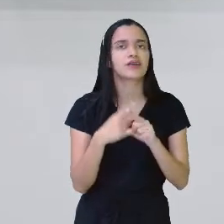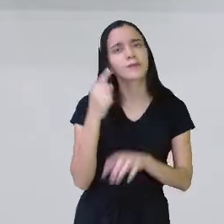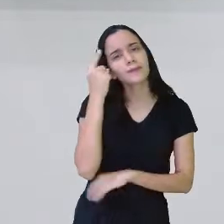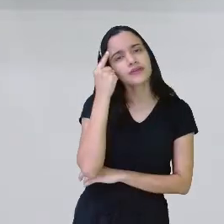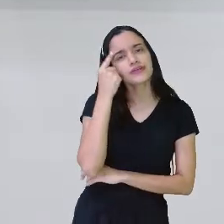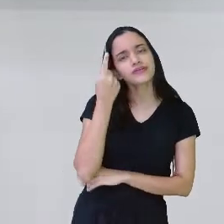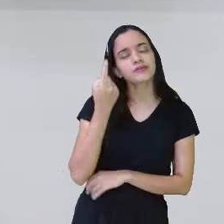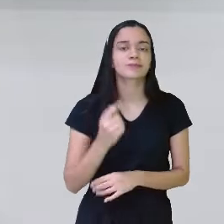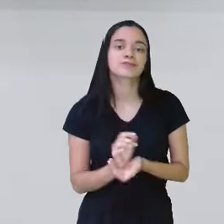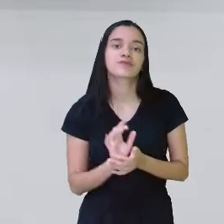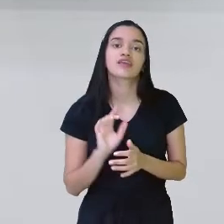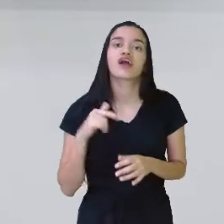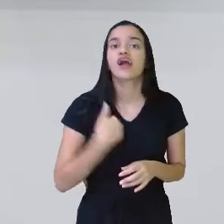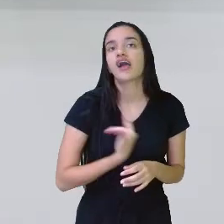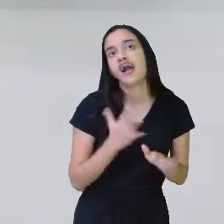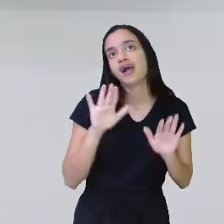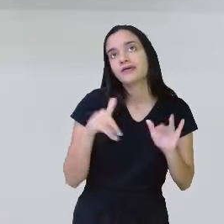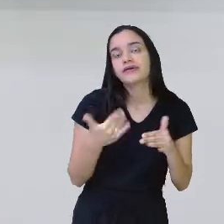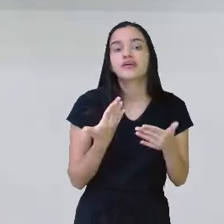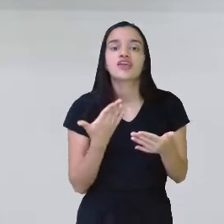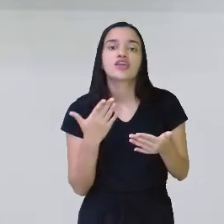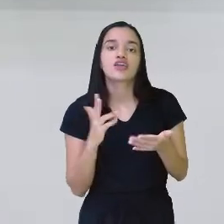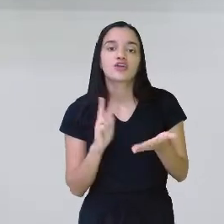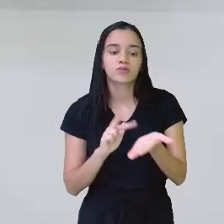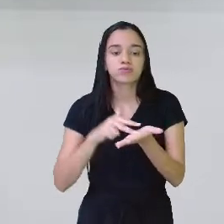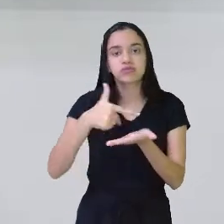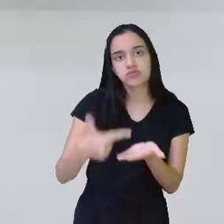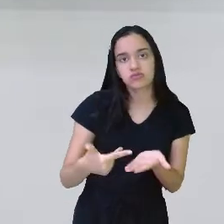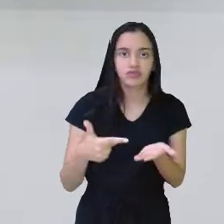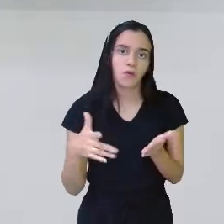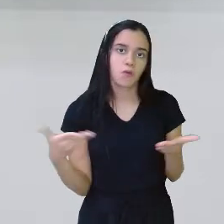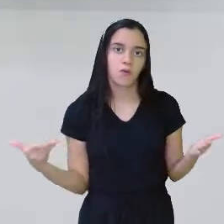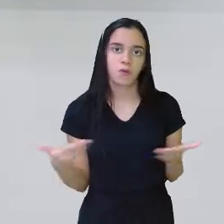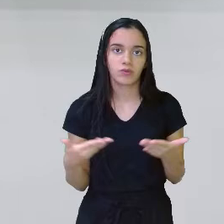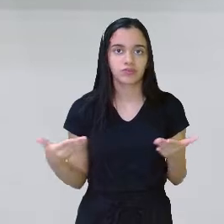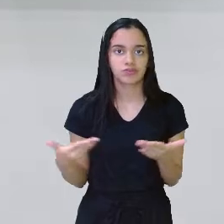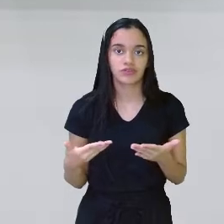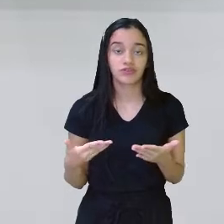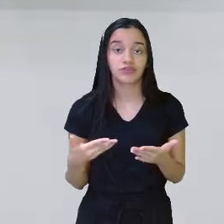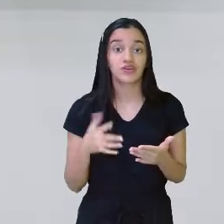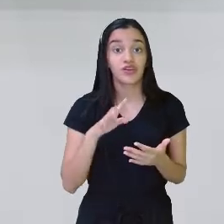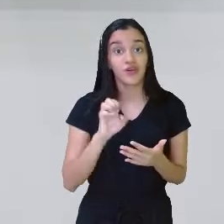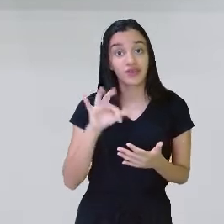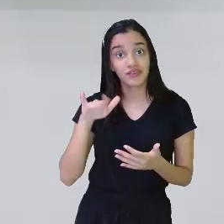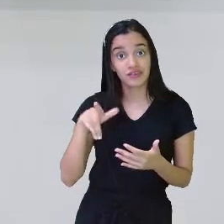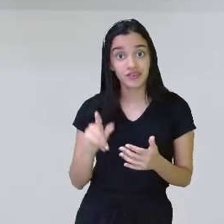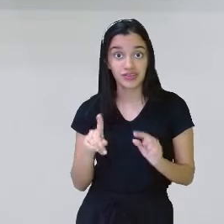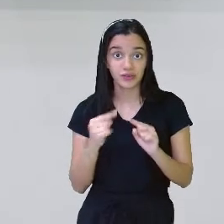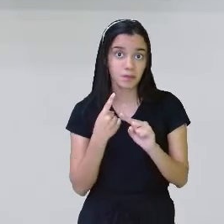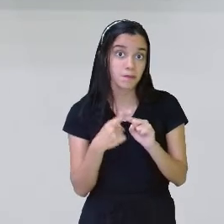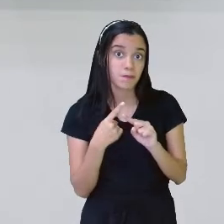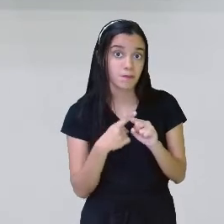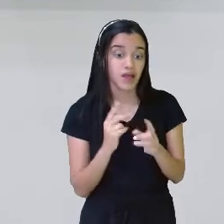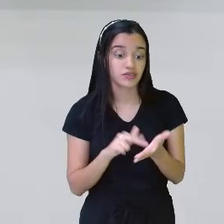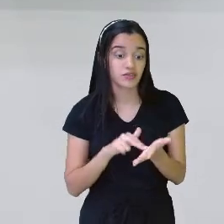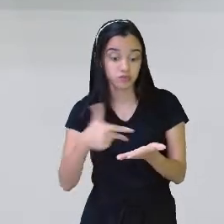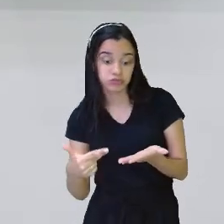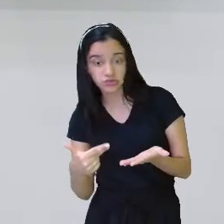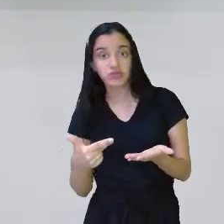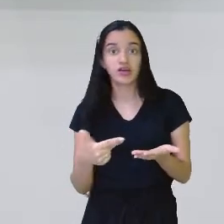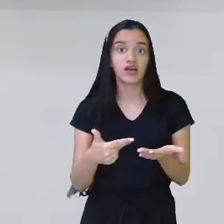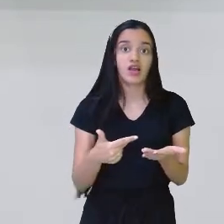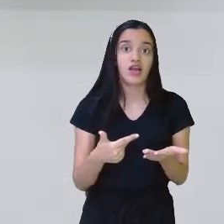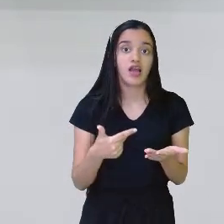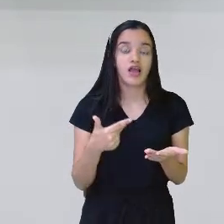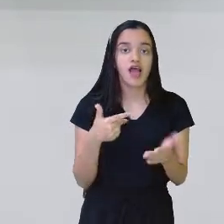assim. A gente pensa, tropecei hoje. Foi um efeito, mas eu tropecei por quê? Porque a minha sandália